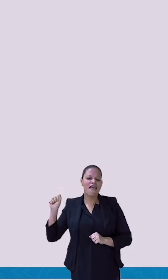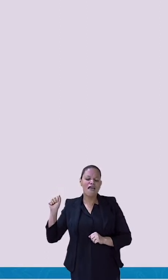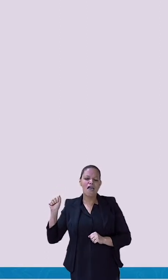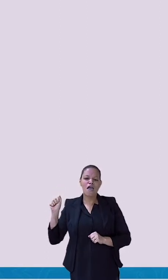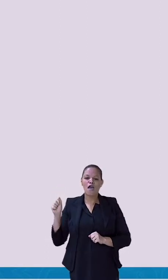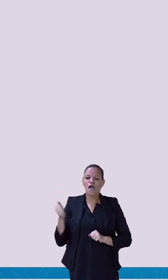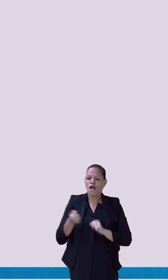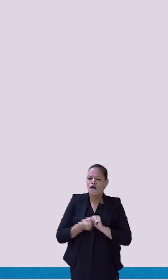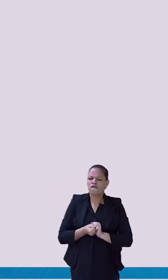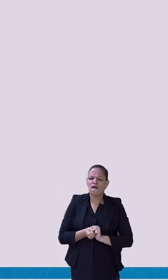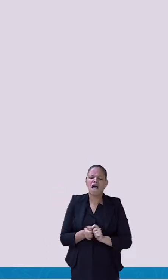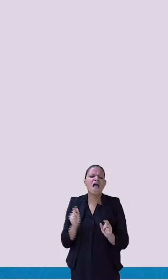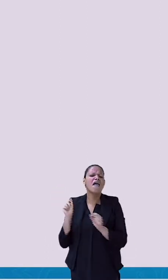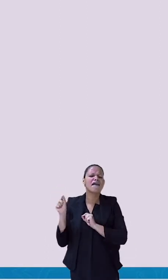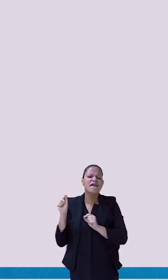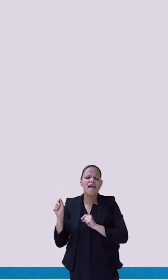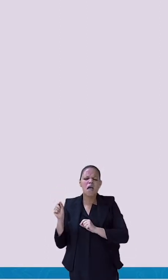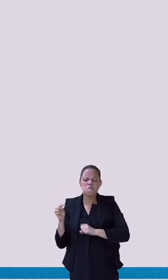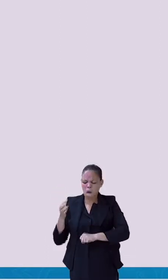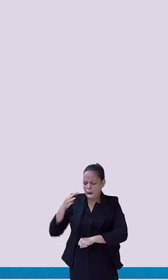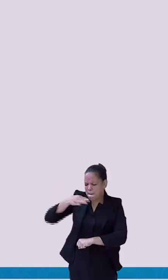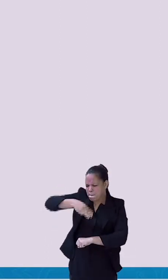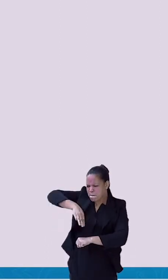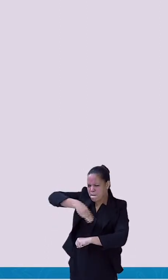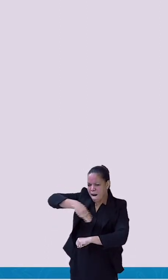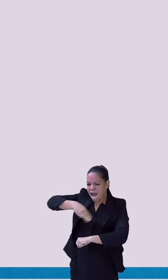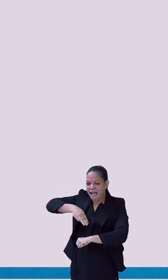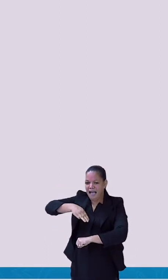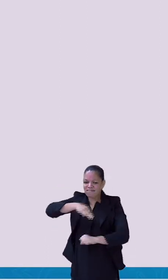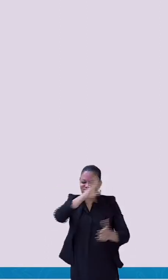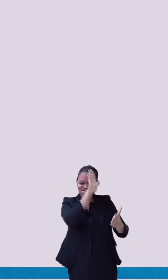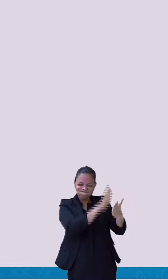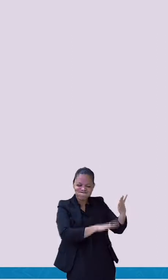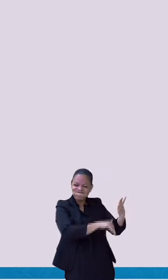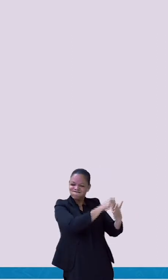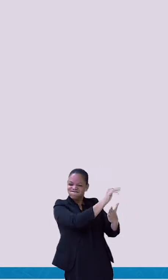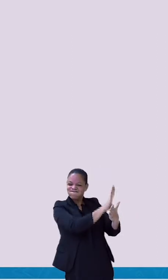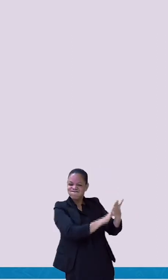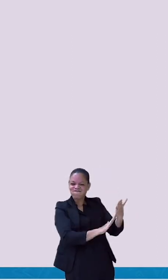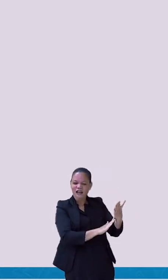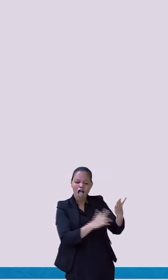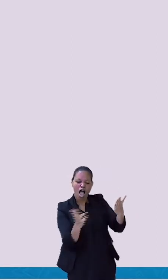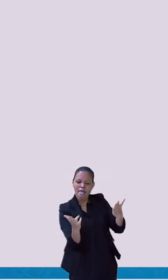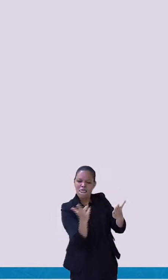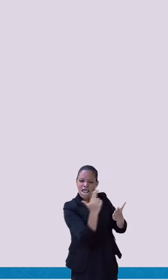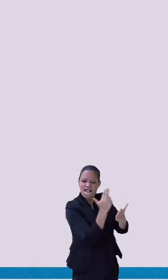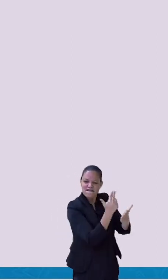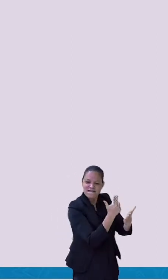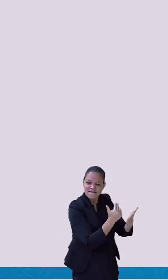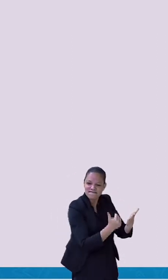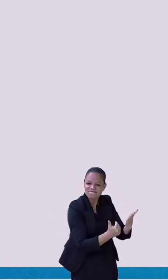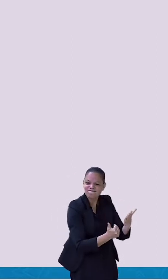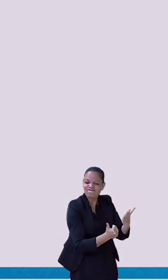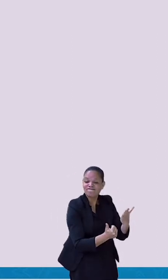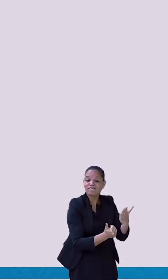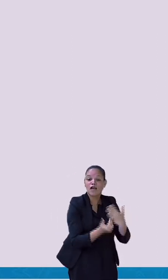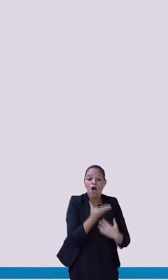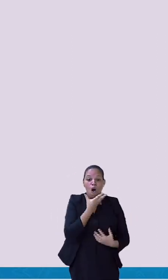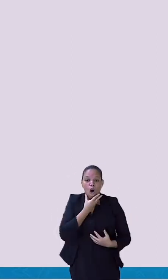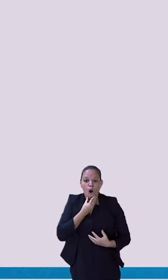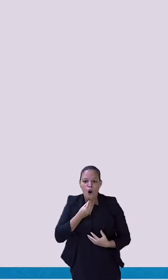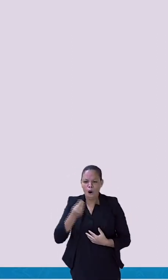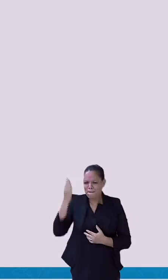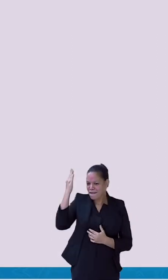pintor, ilustrador, desenhista e professor. Sua vida e obra o tornaram famoso como o pintor